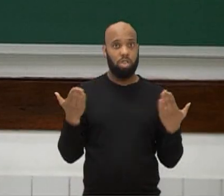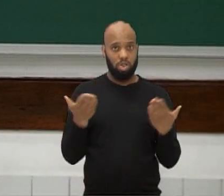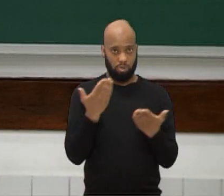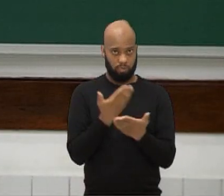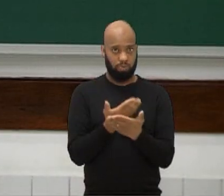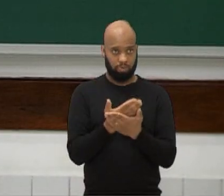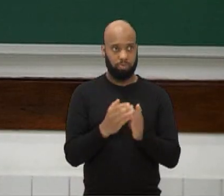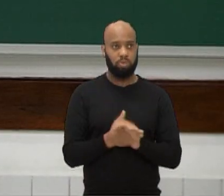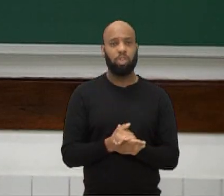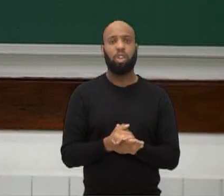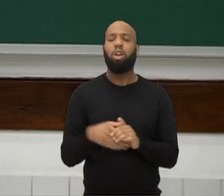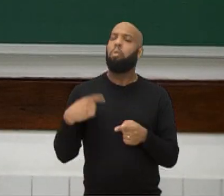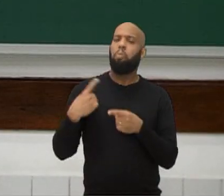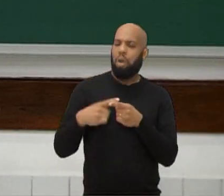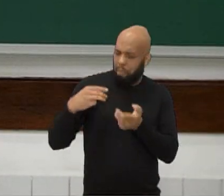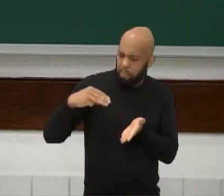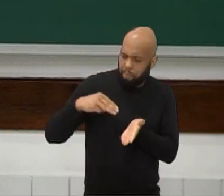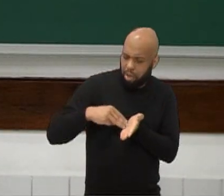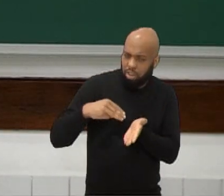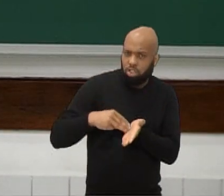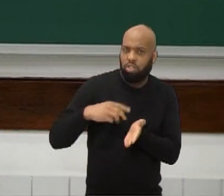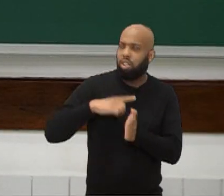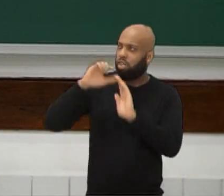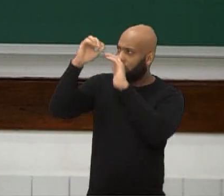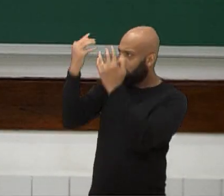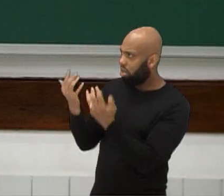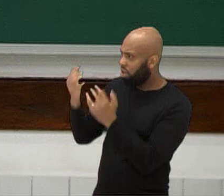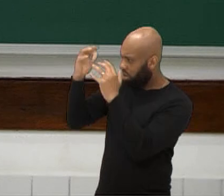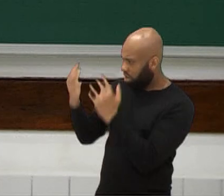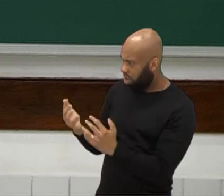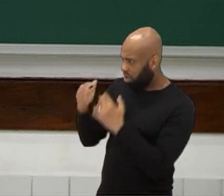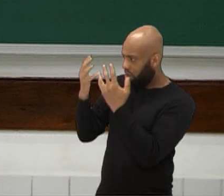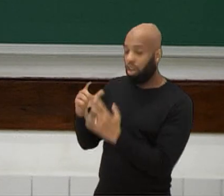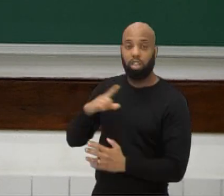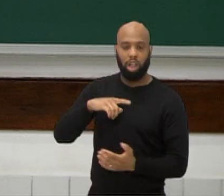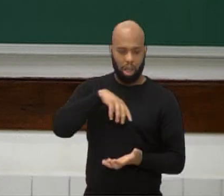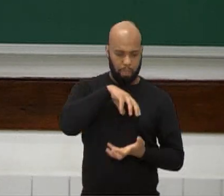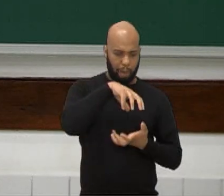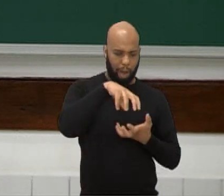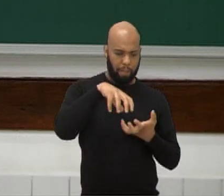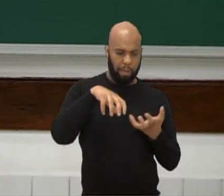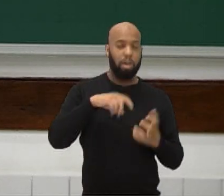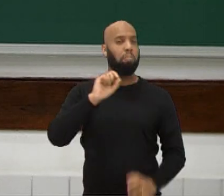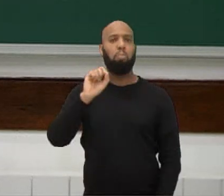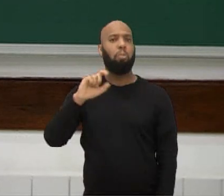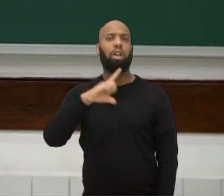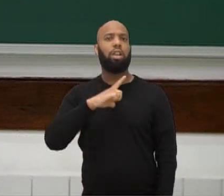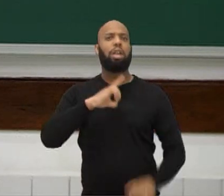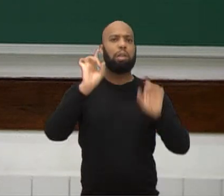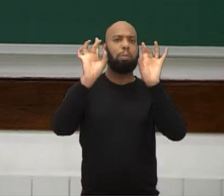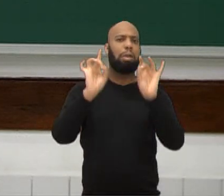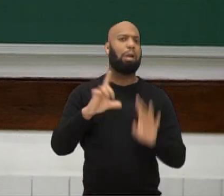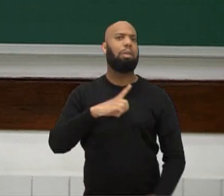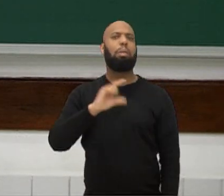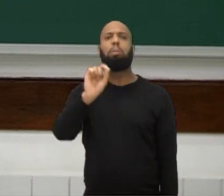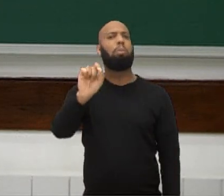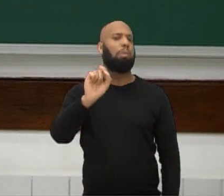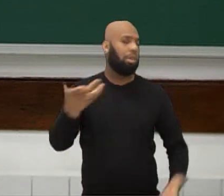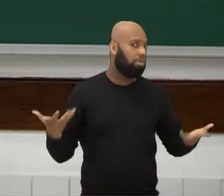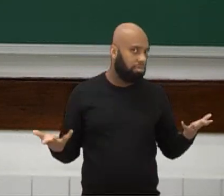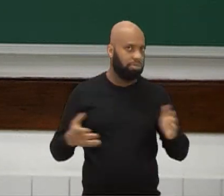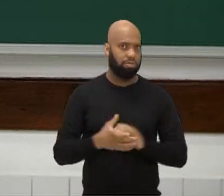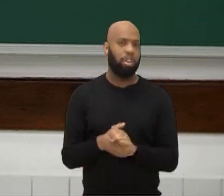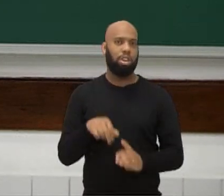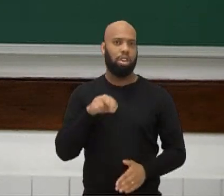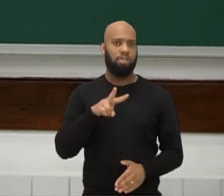de hoje. O porquê a homenagem para essa revolta. O que ela teve de